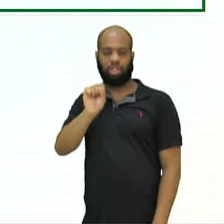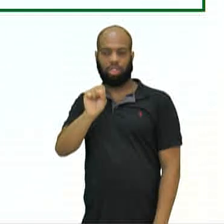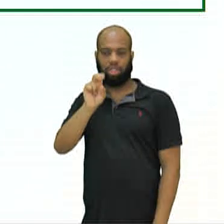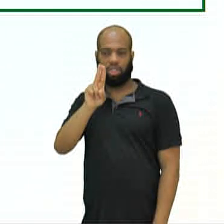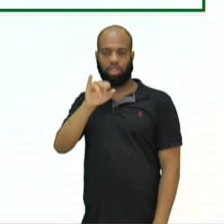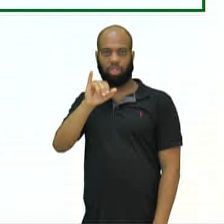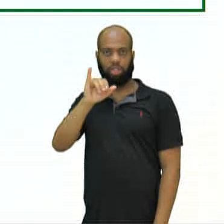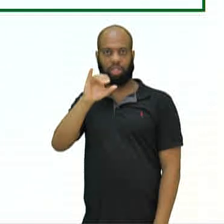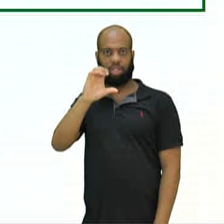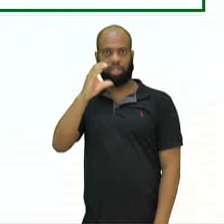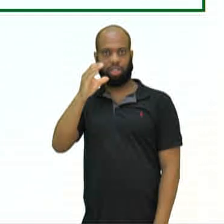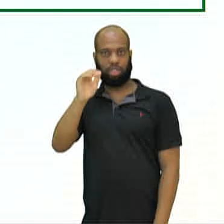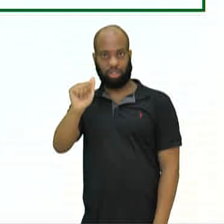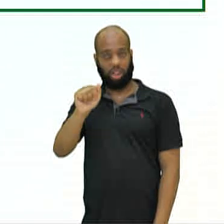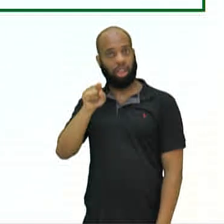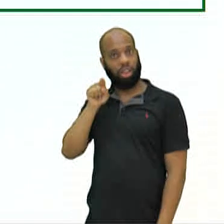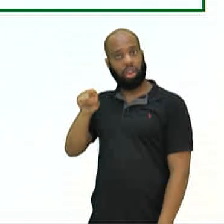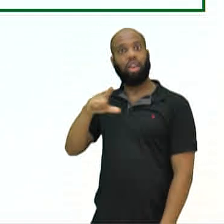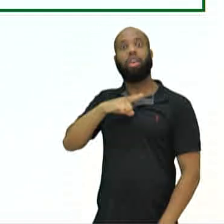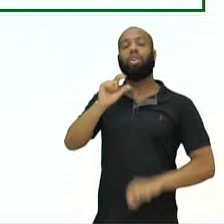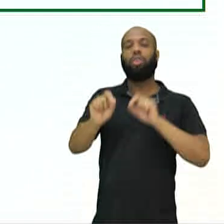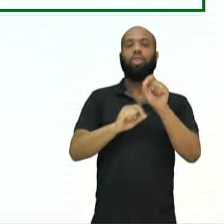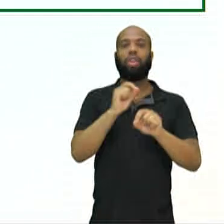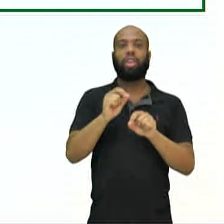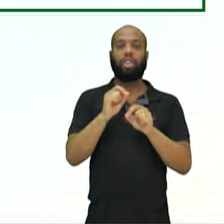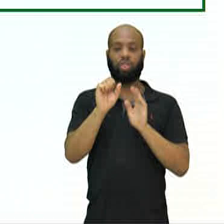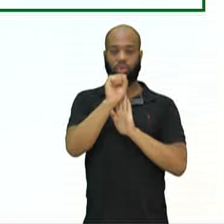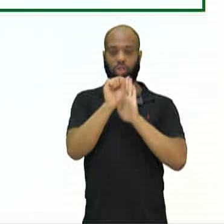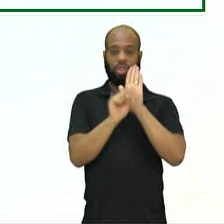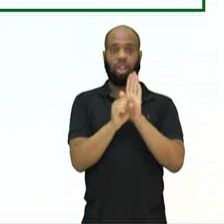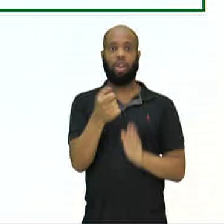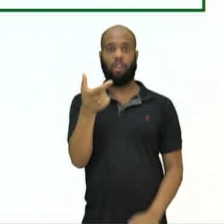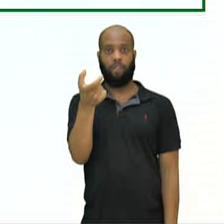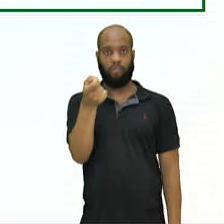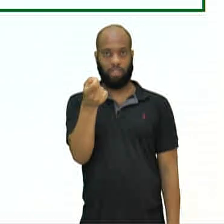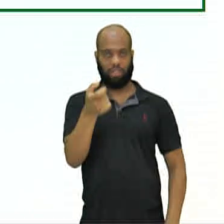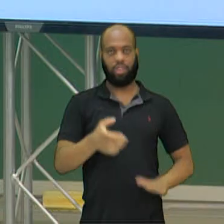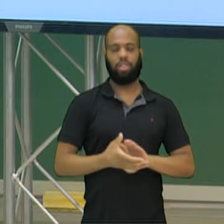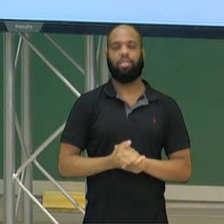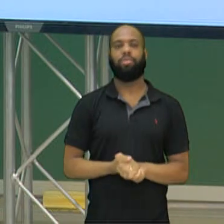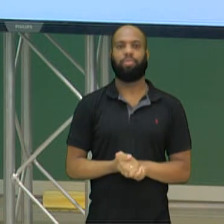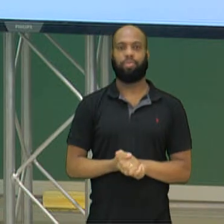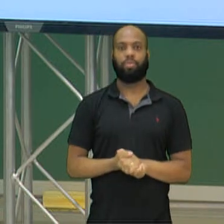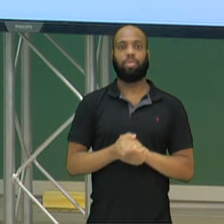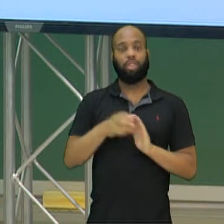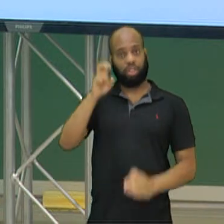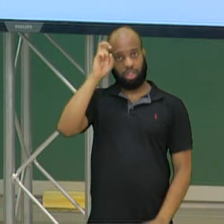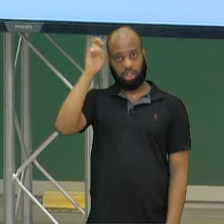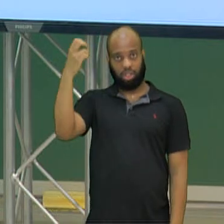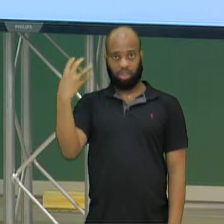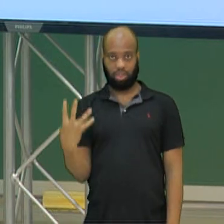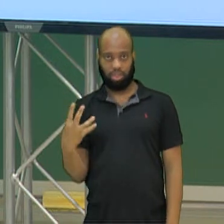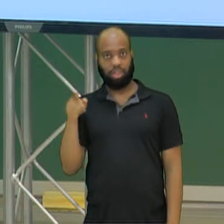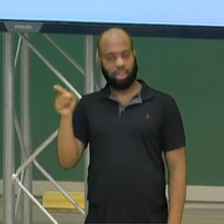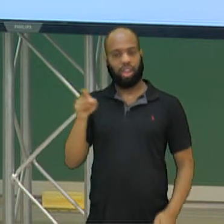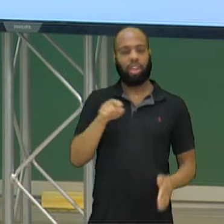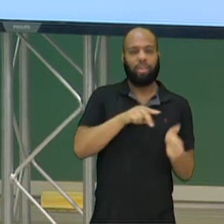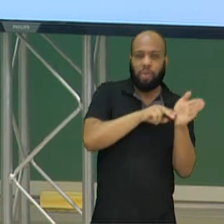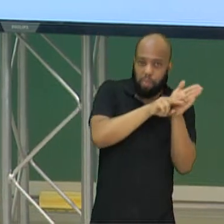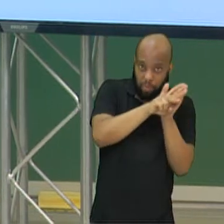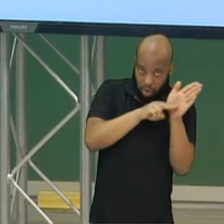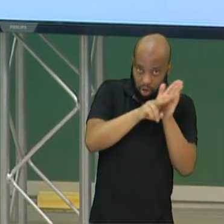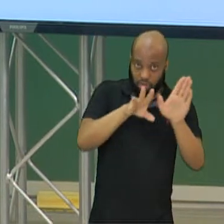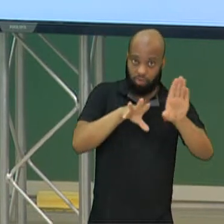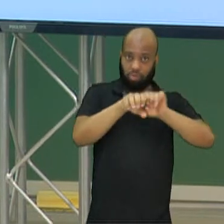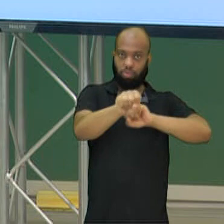da educação durante a segunda metade do século XX. Isso que é interessante. O Jean Piaget, biólogo de formação,